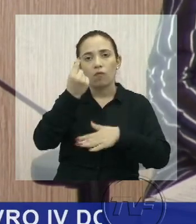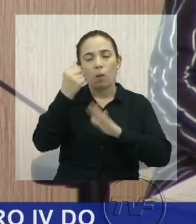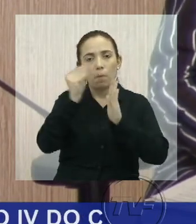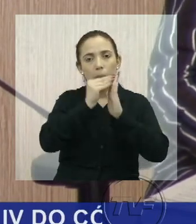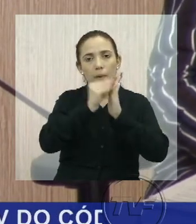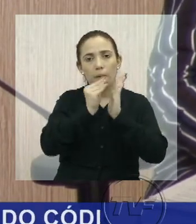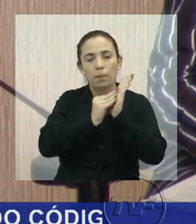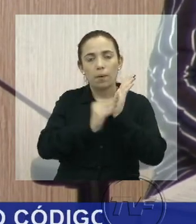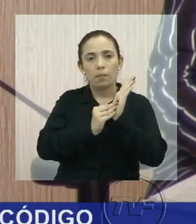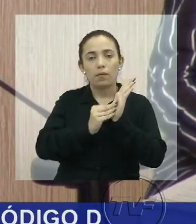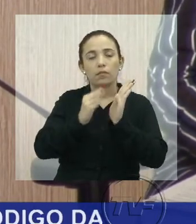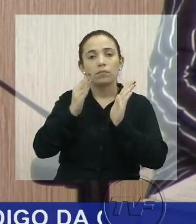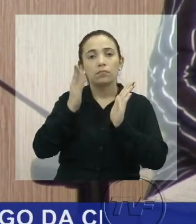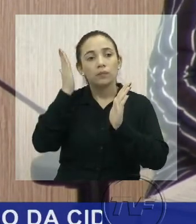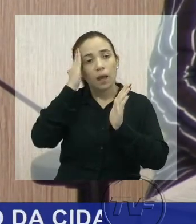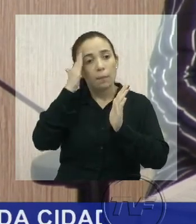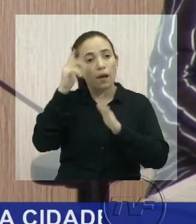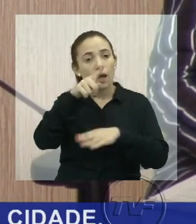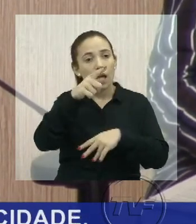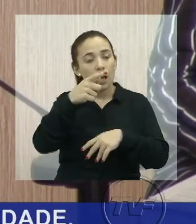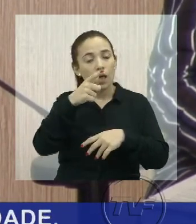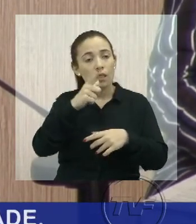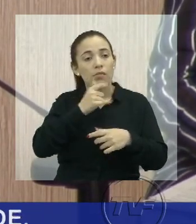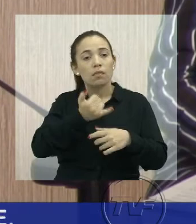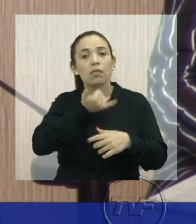na capacidade econômica do infrator.